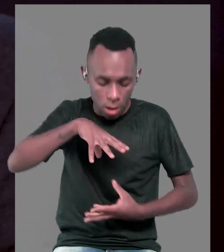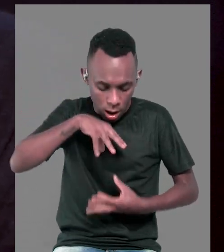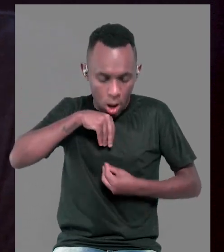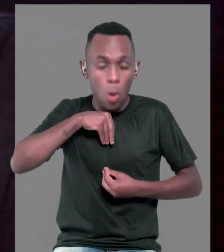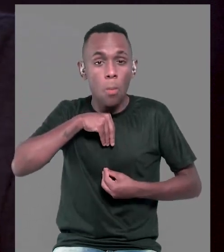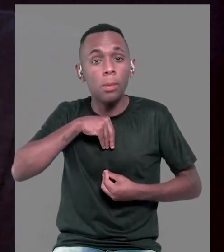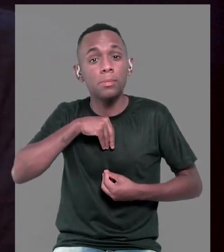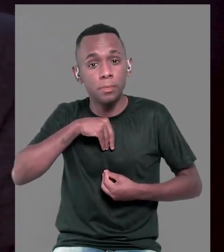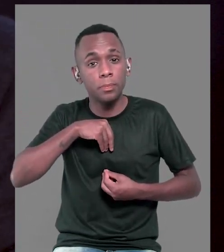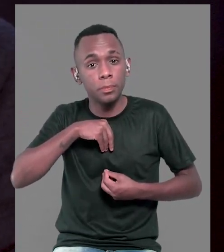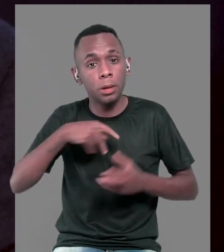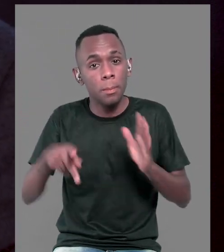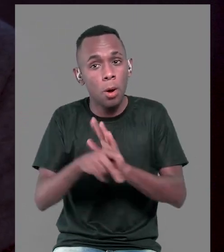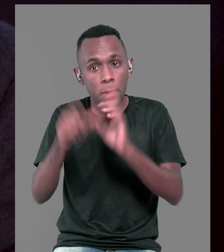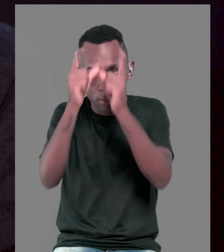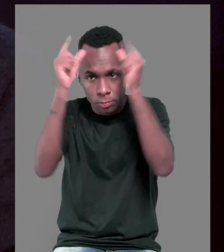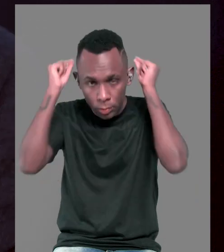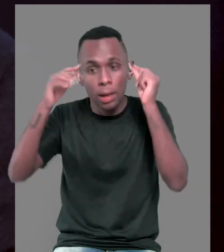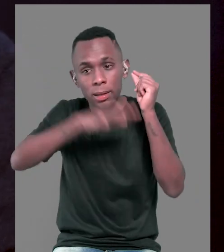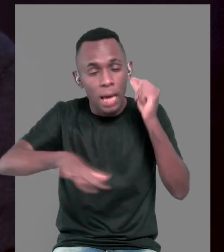ao grego psique.